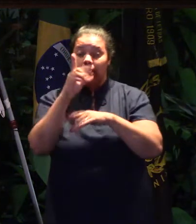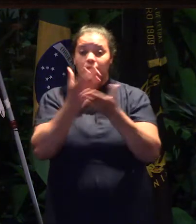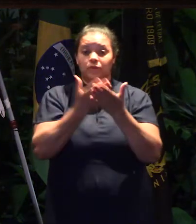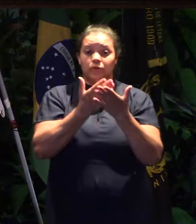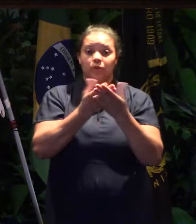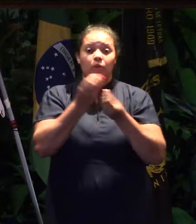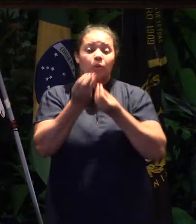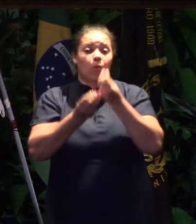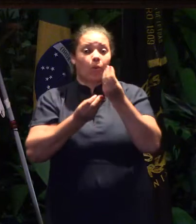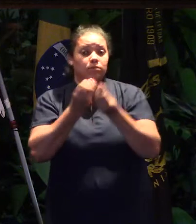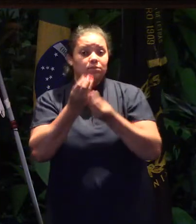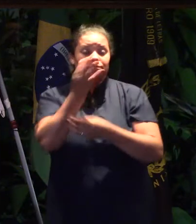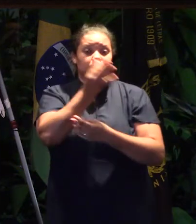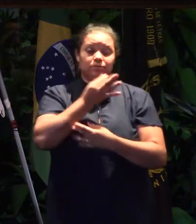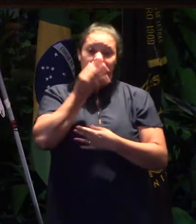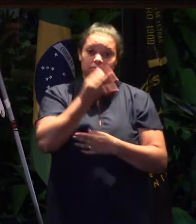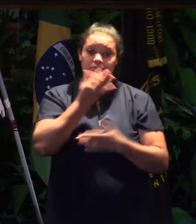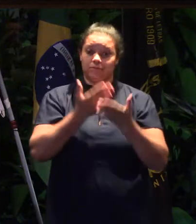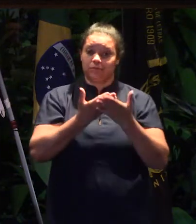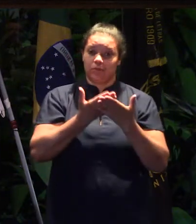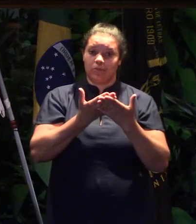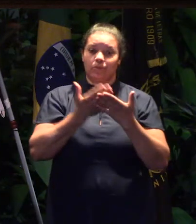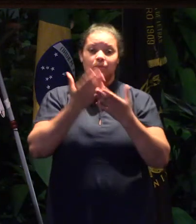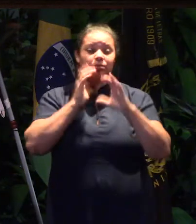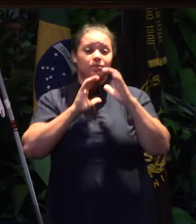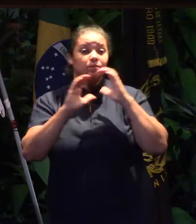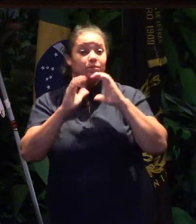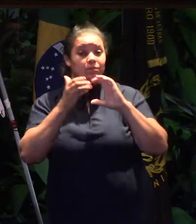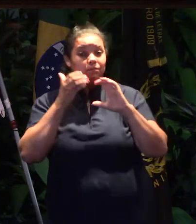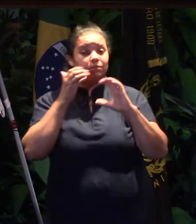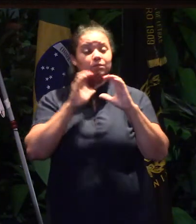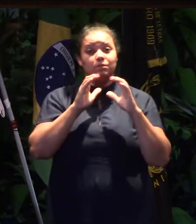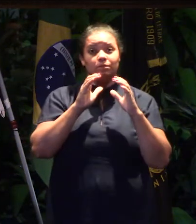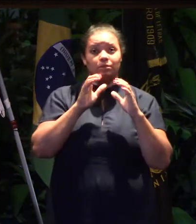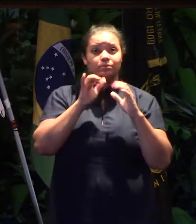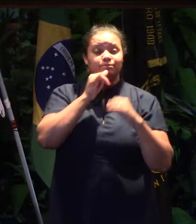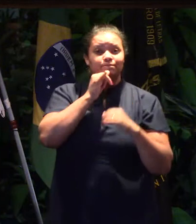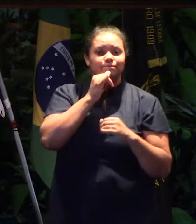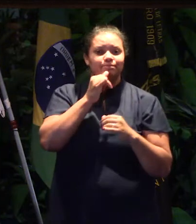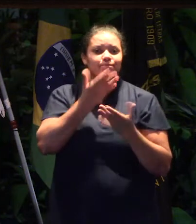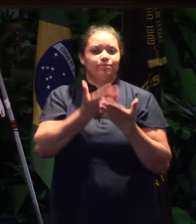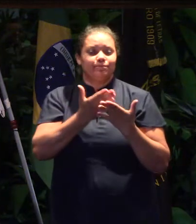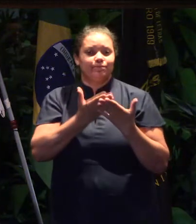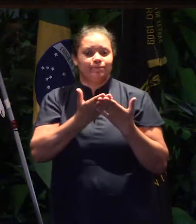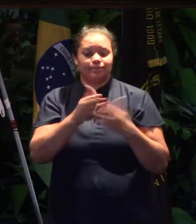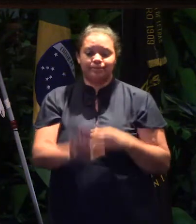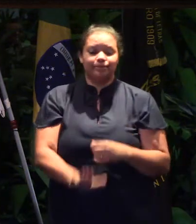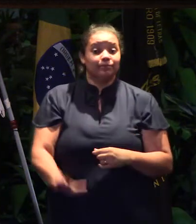musical escolar por meio do canto coletivo em escolas primárias, durante as décadas